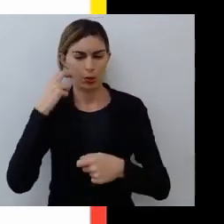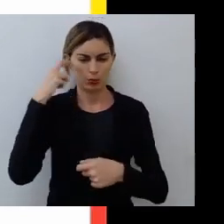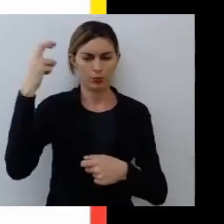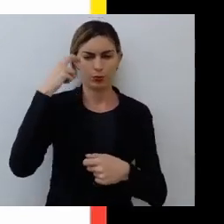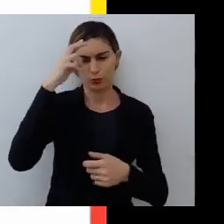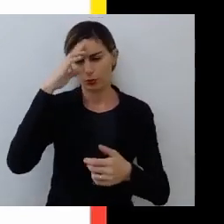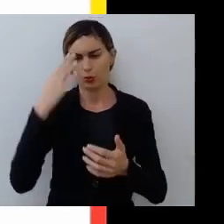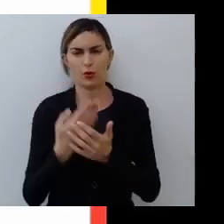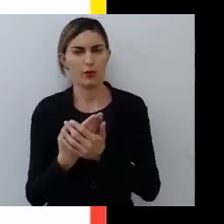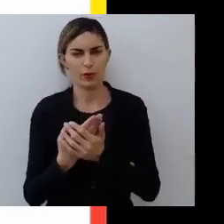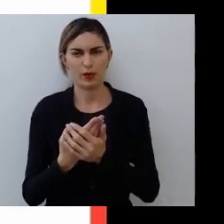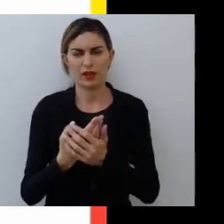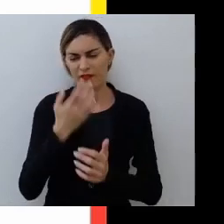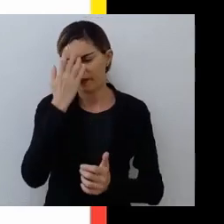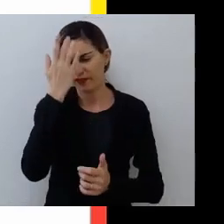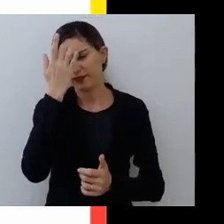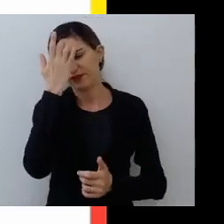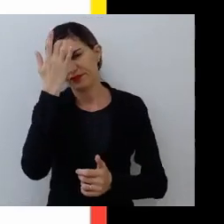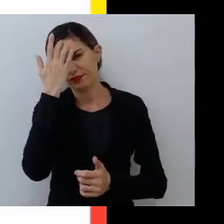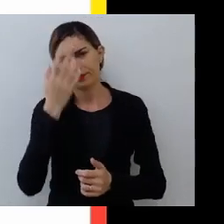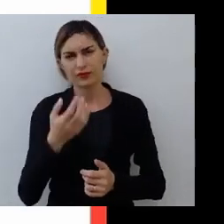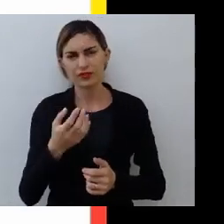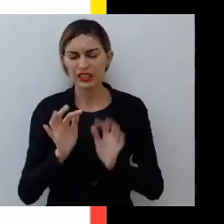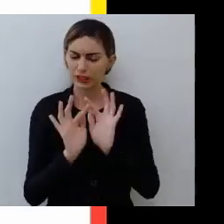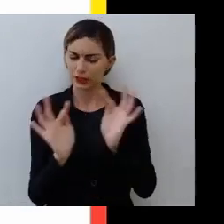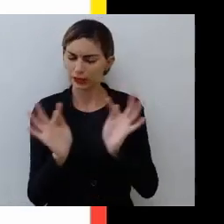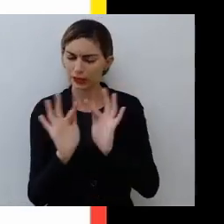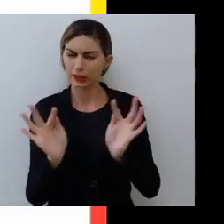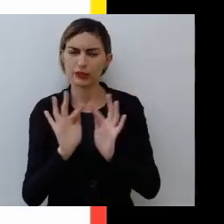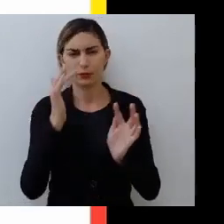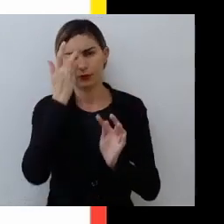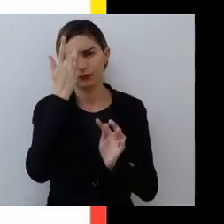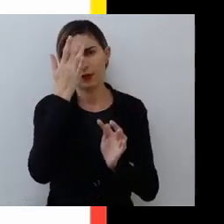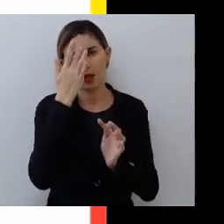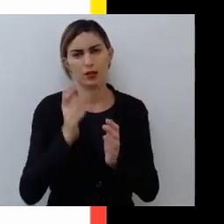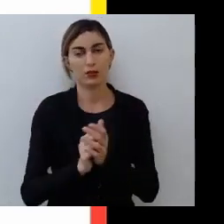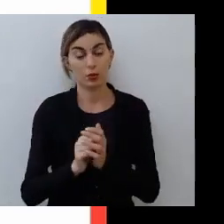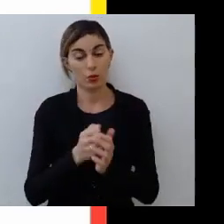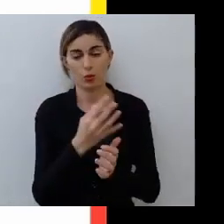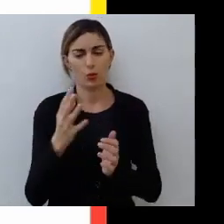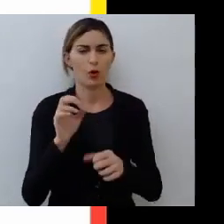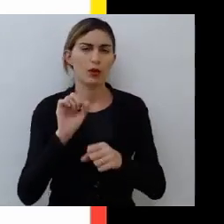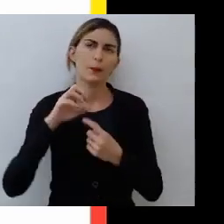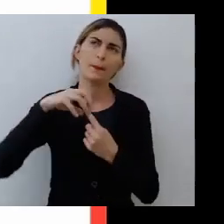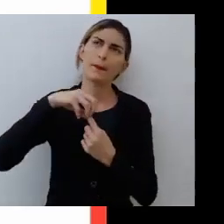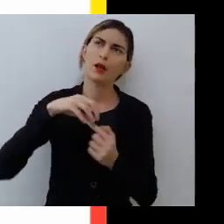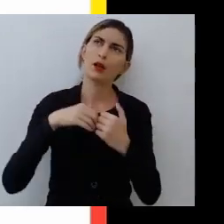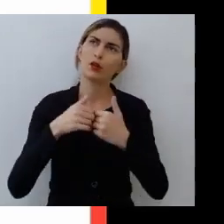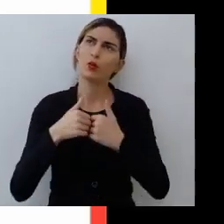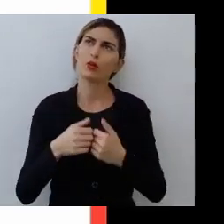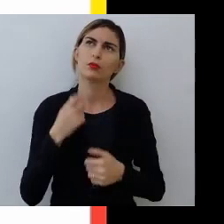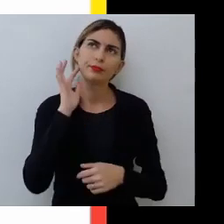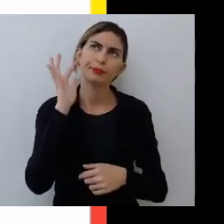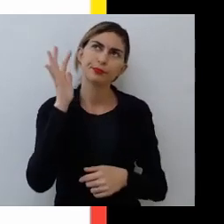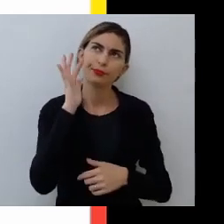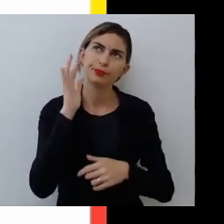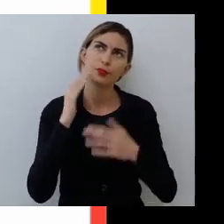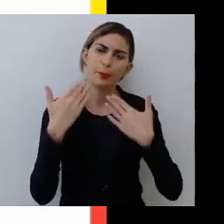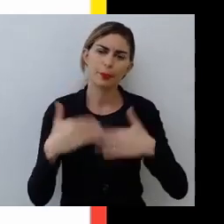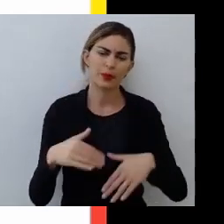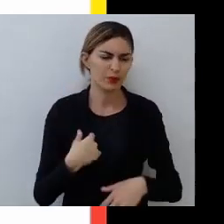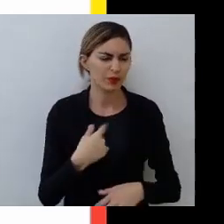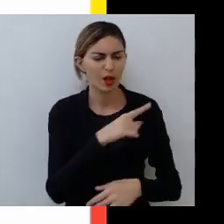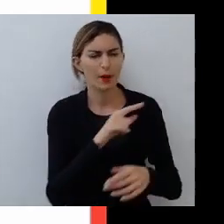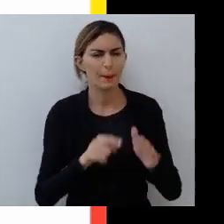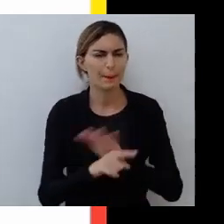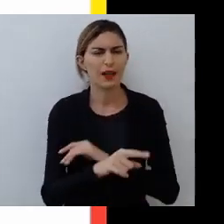aquela aluno que fala, não, tá muito fácil, tá muito simples. Aí quando ele vai para a parada do ônibus, depois de fazer a prova, ele encontra os colegas e fala,